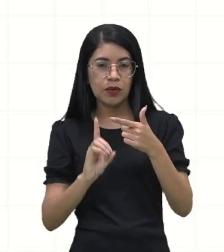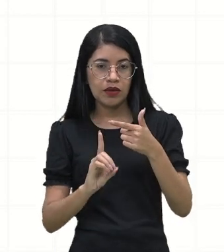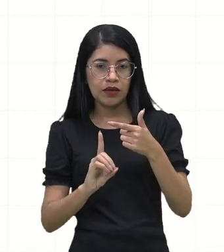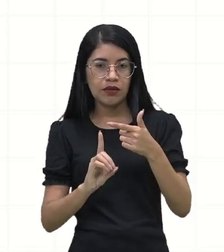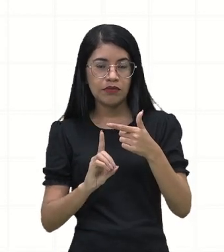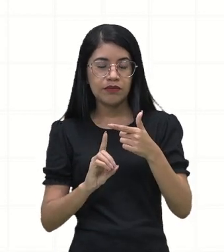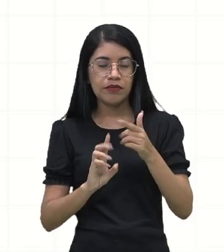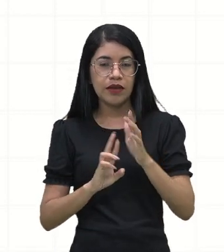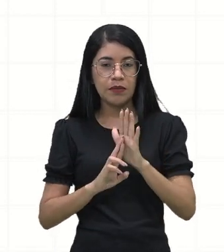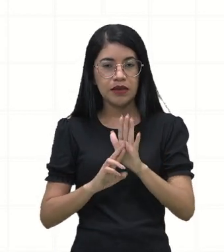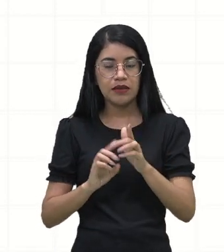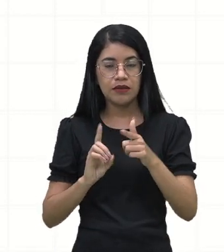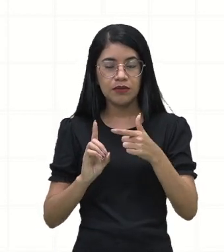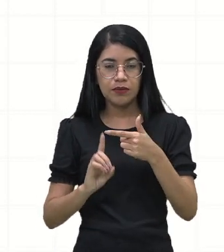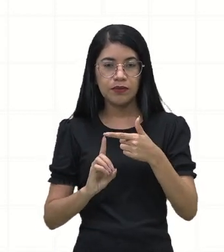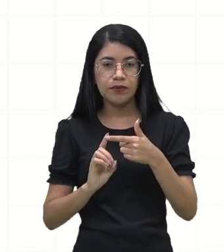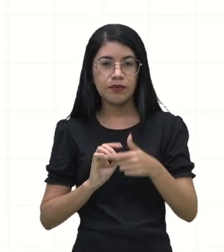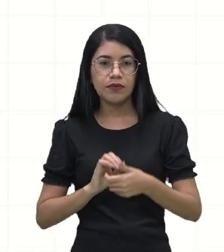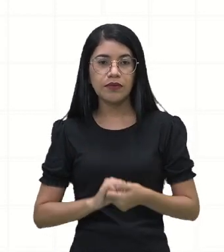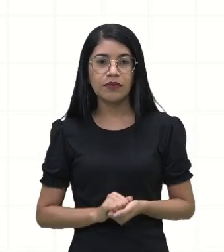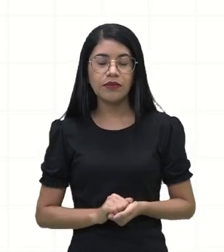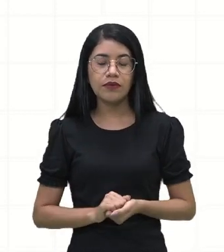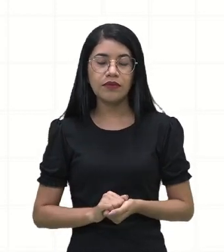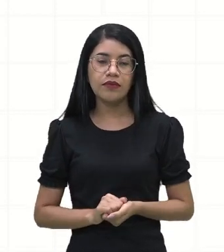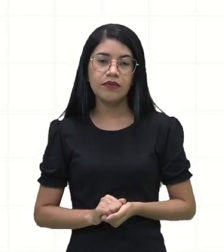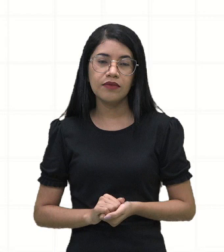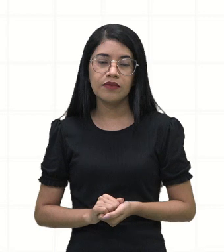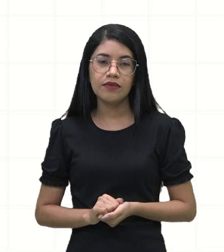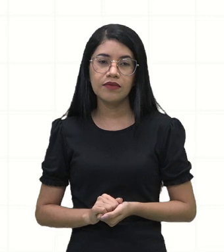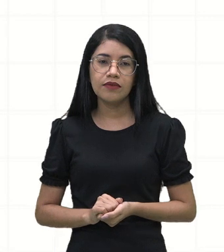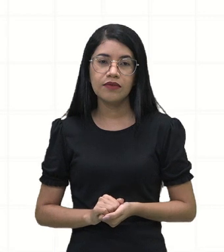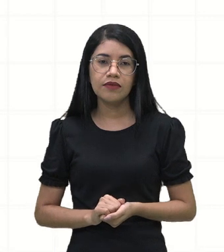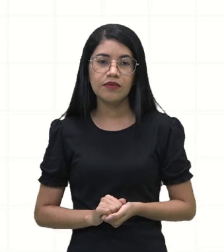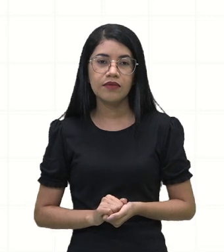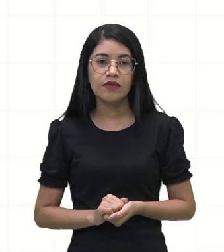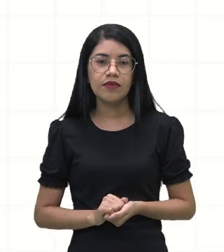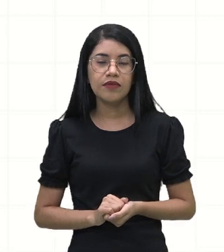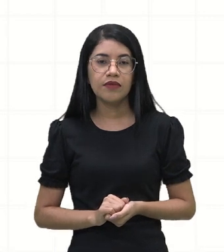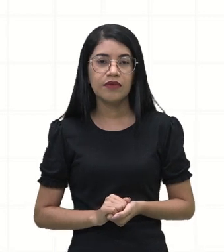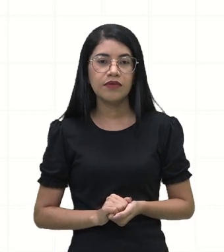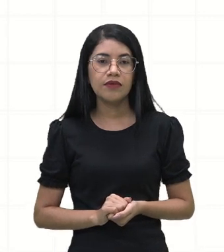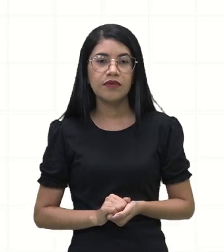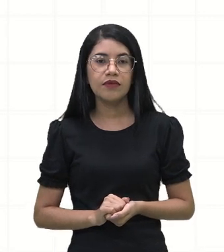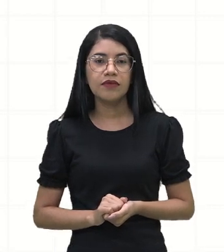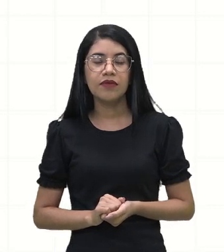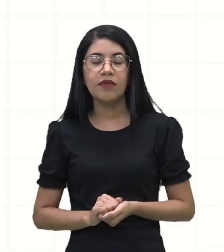círculo e passa pelo ponto que é o centro da circunferência.